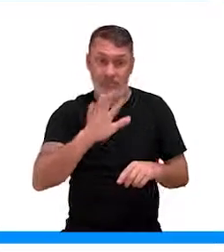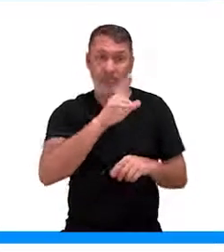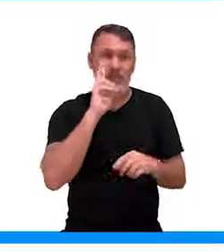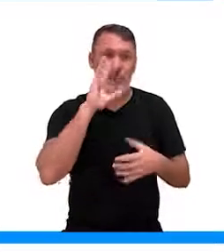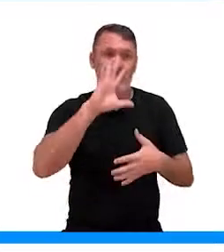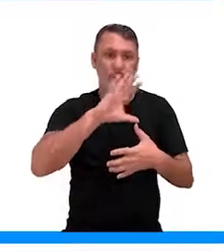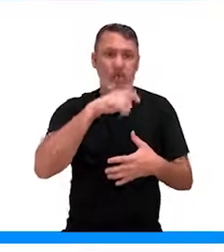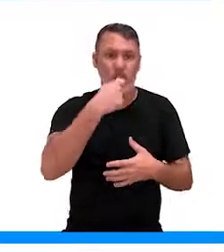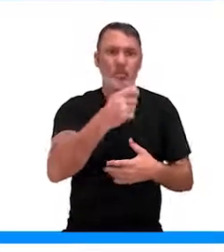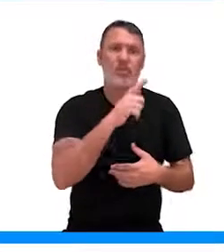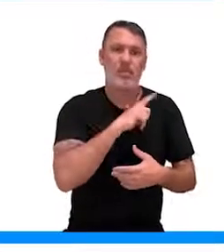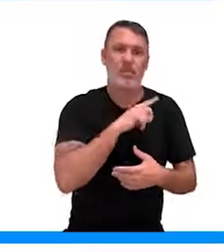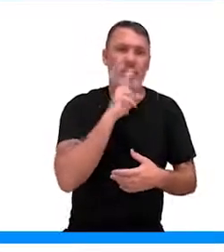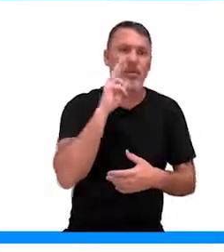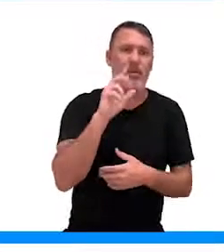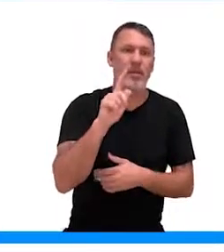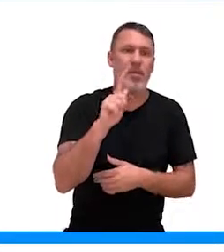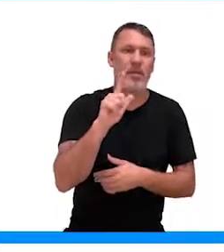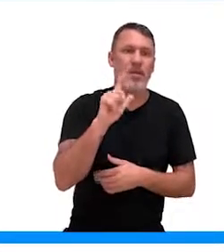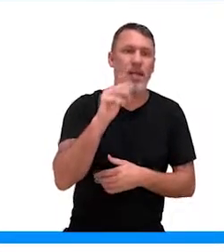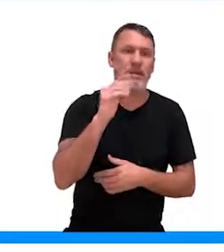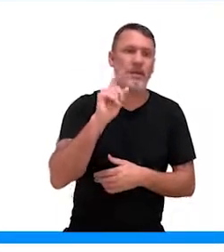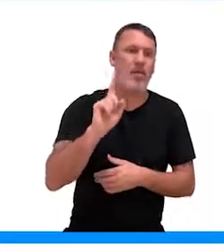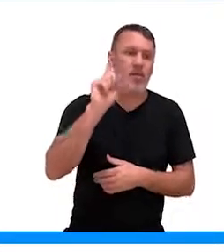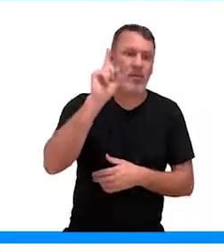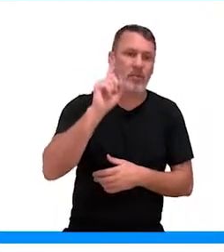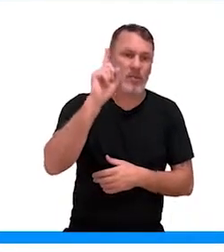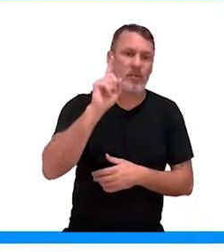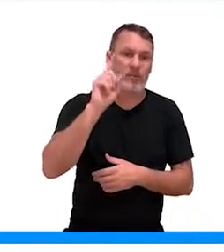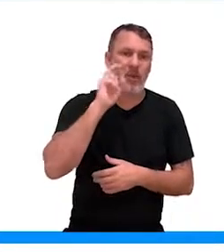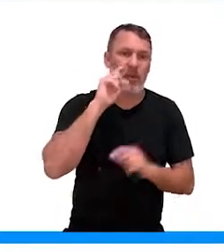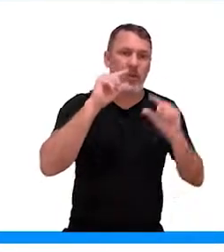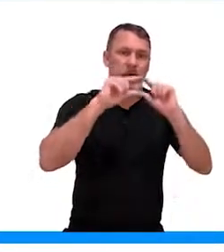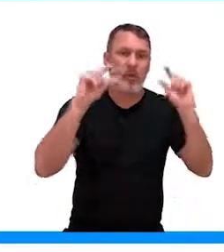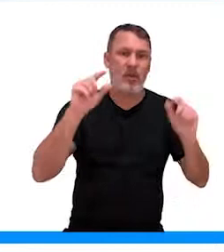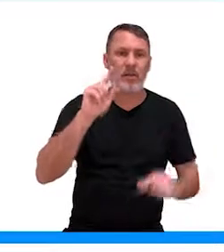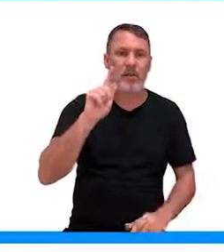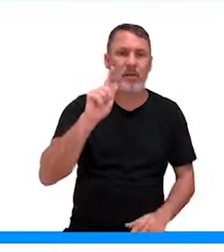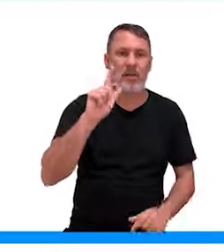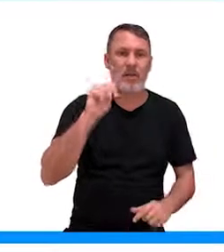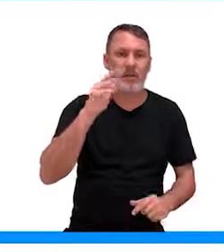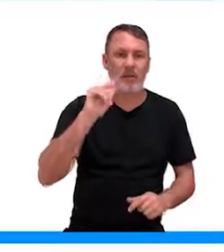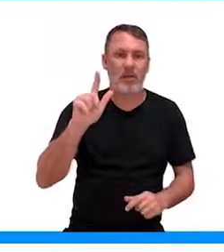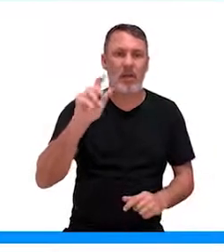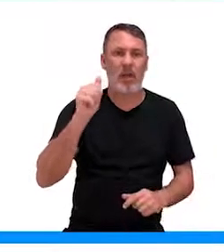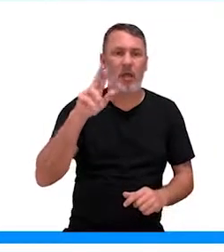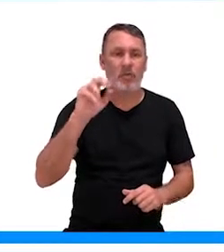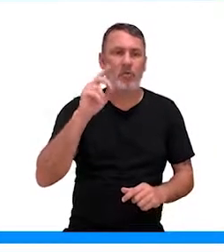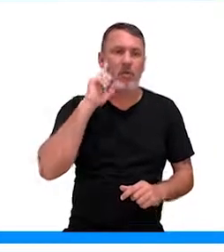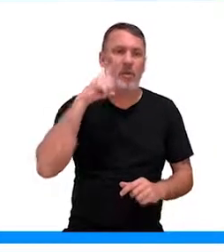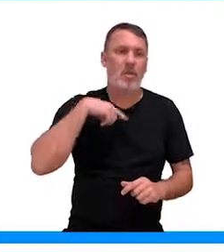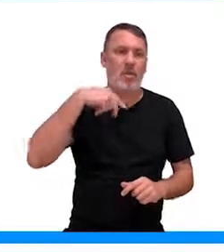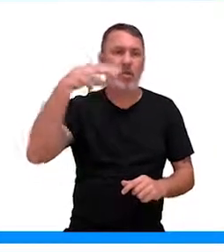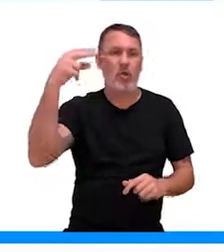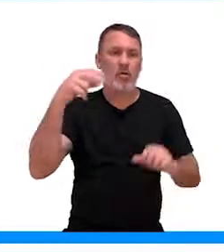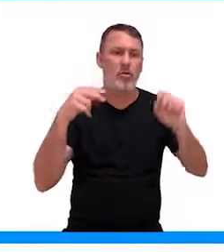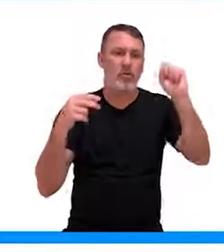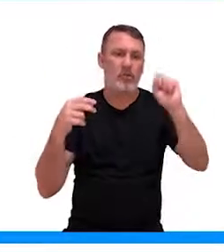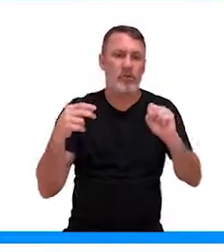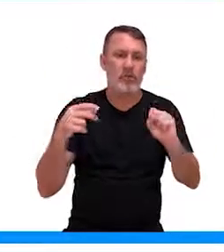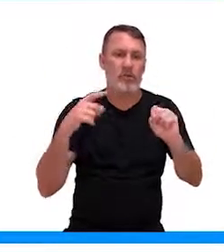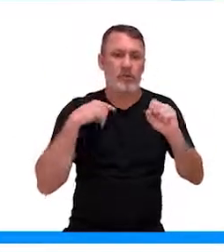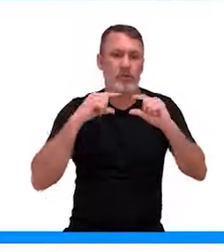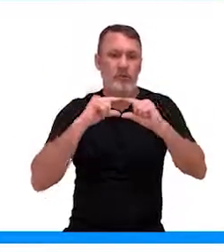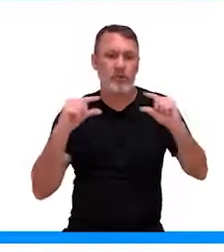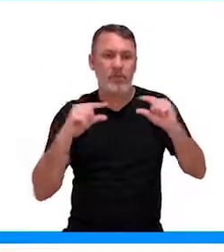ele considerou, né, o glacial ártico como um oceano, vocês podem perceber, tá? O Atlântico Norte, o Atlântico Sul, o